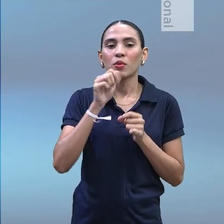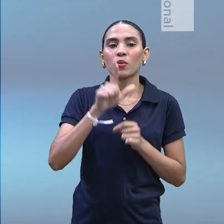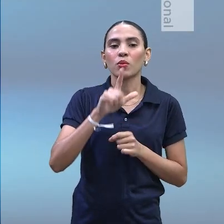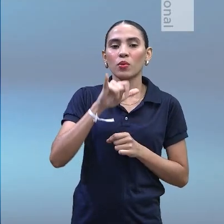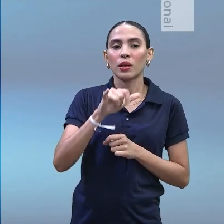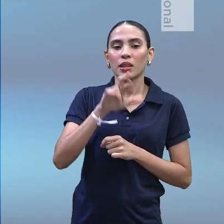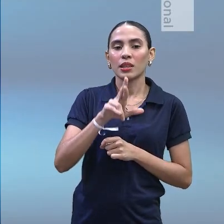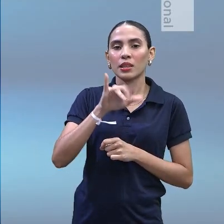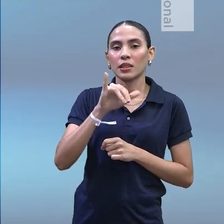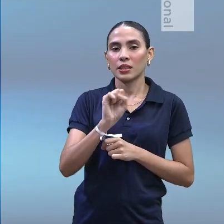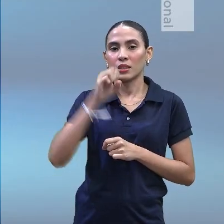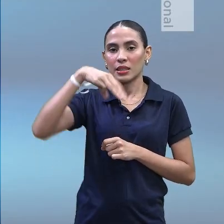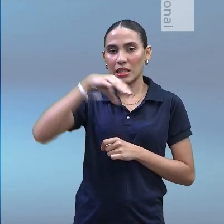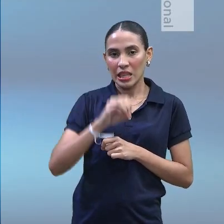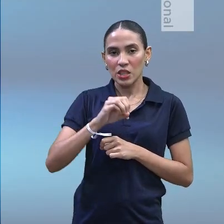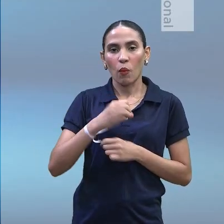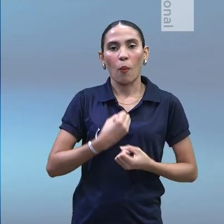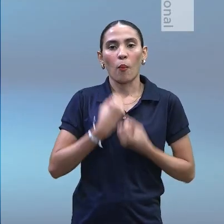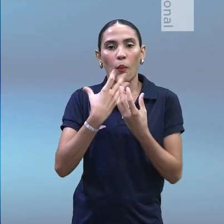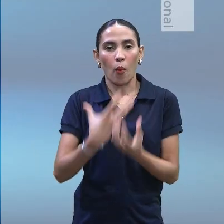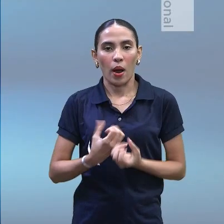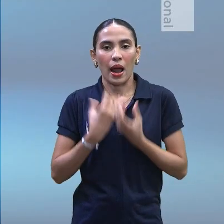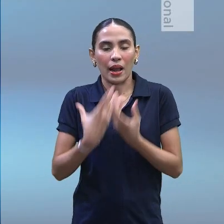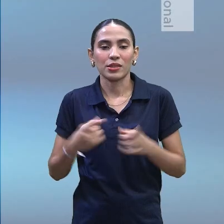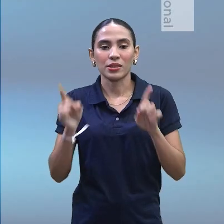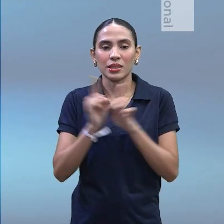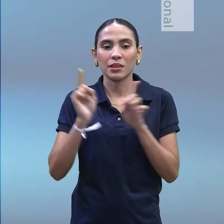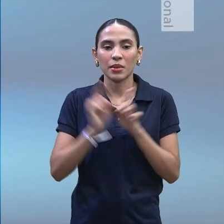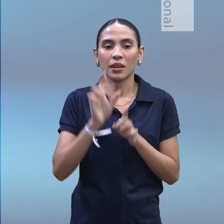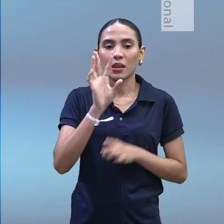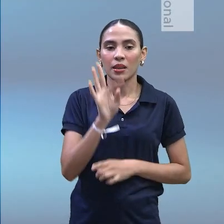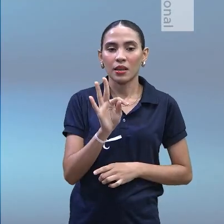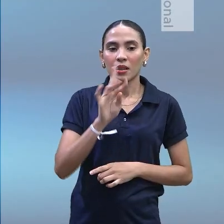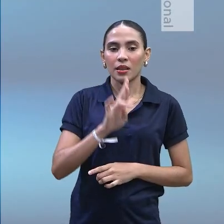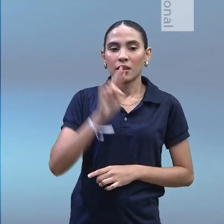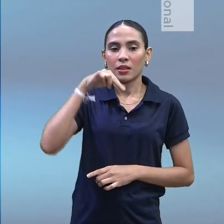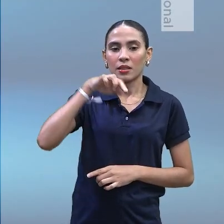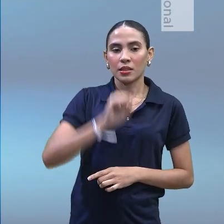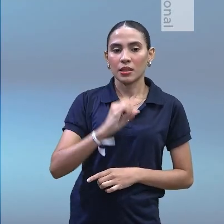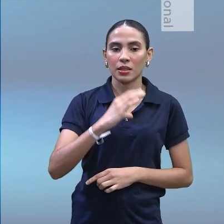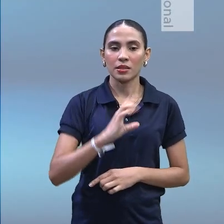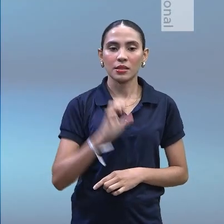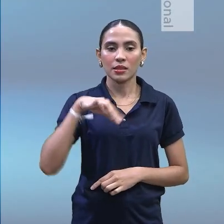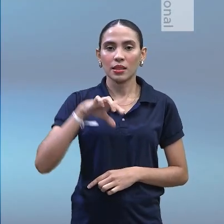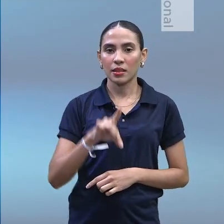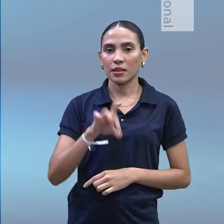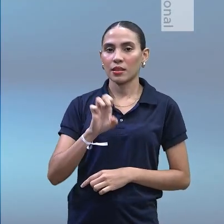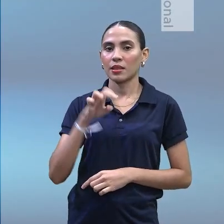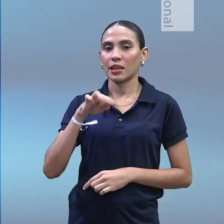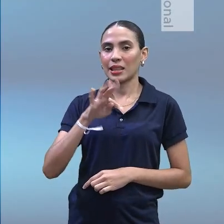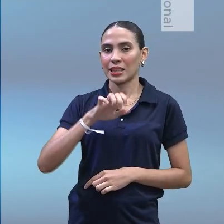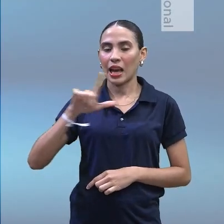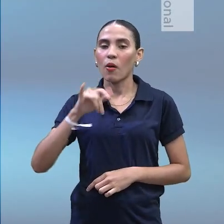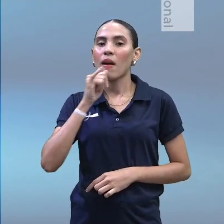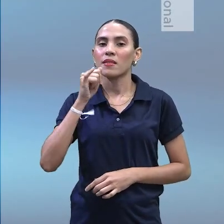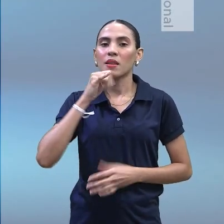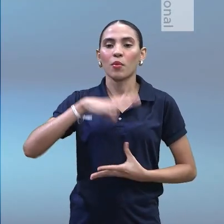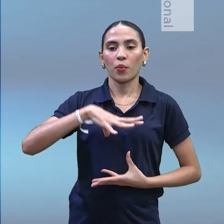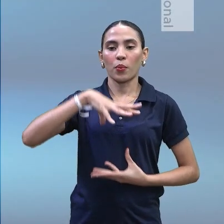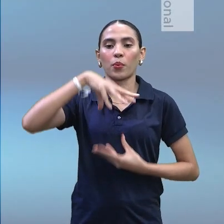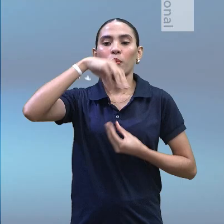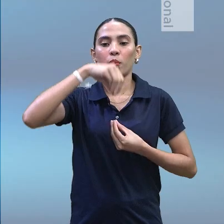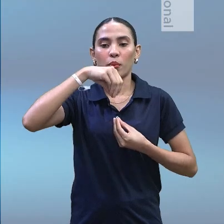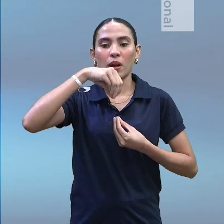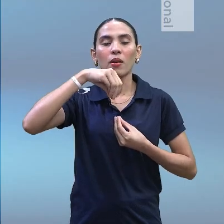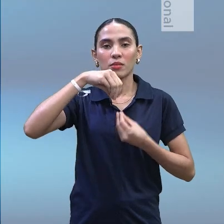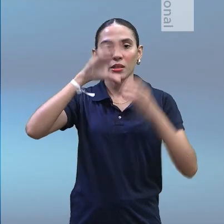lirismo poético, né, e até mesmo transcendental no momento em que ela sai da vida real e vai para